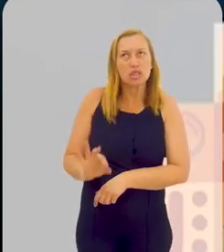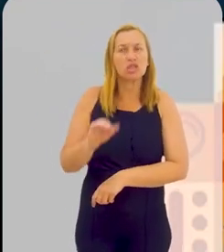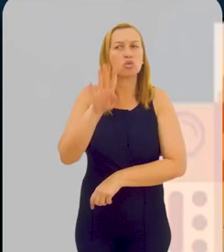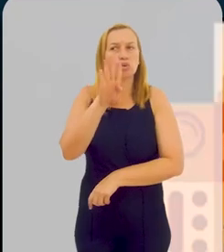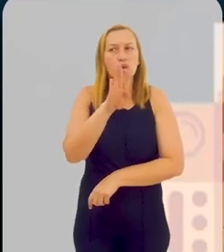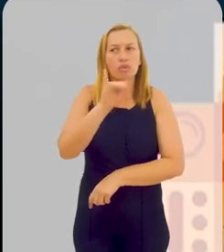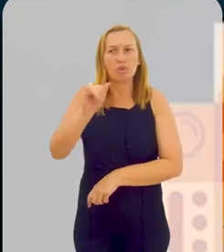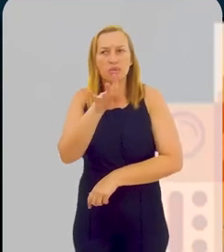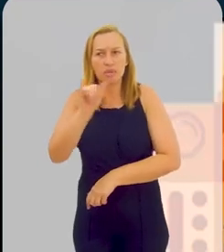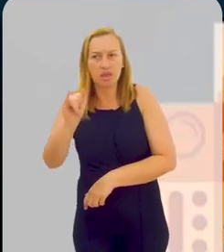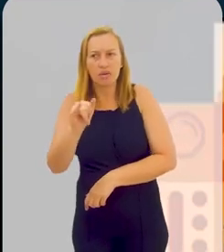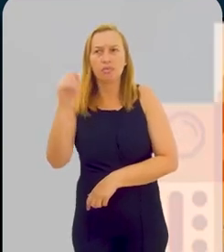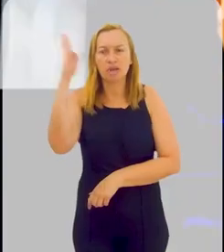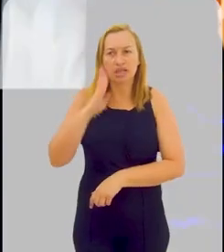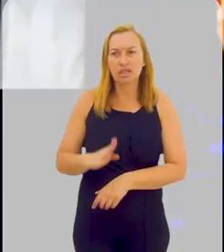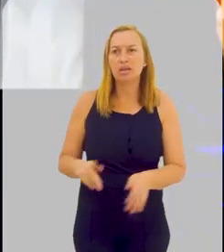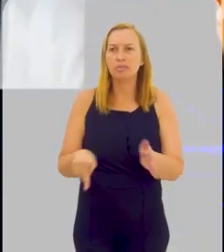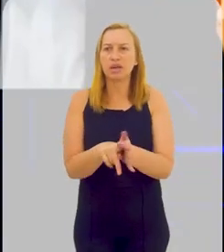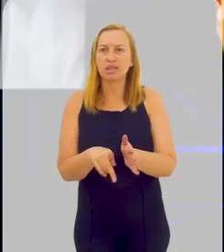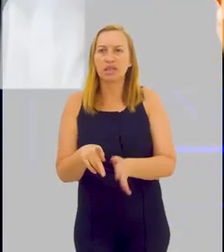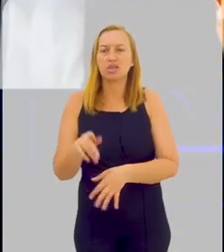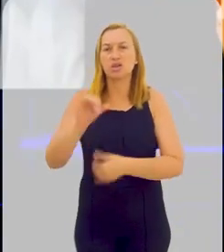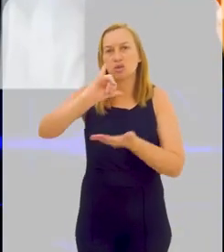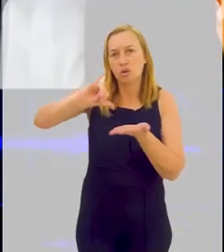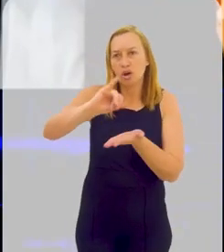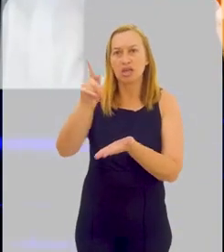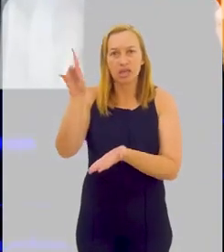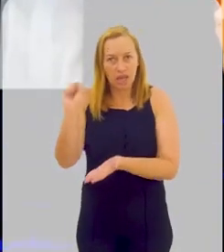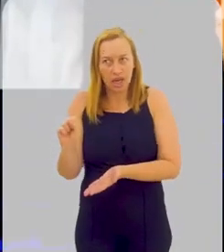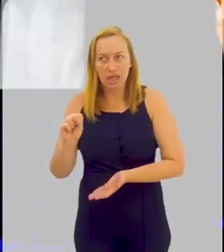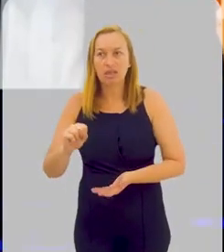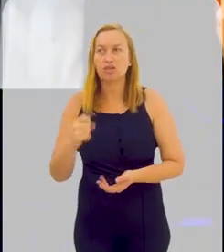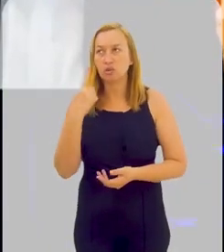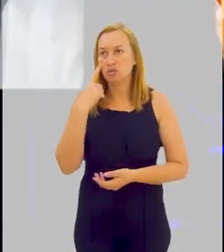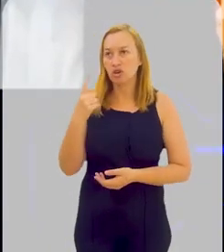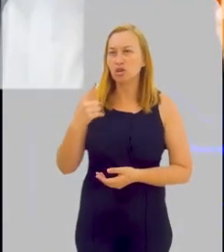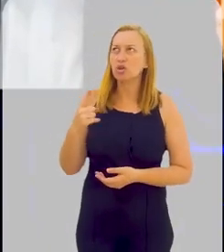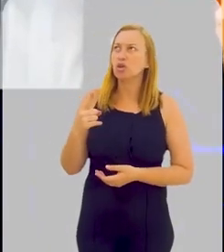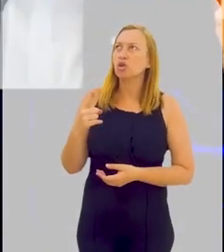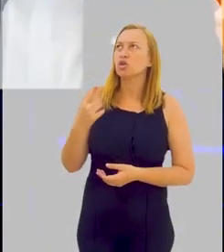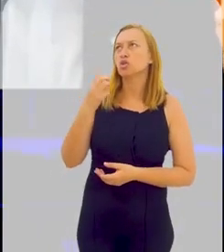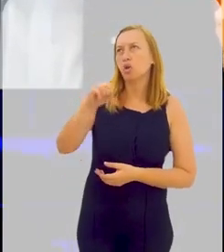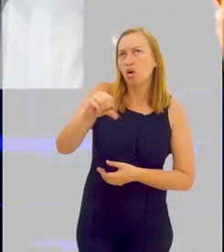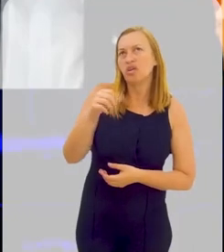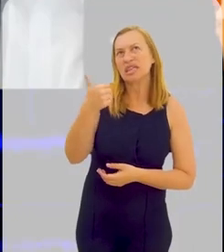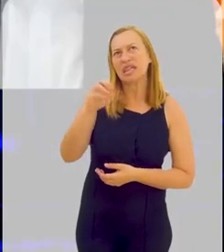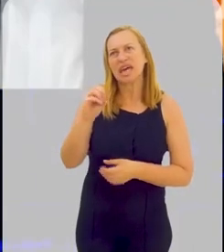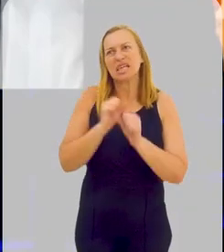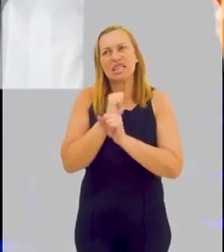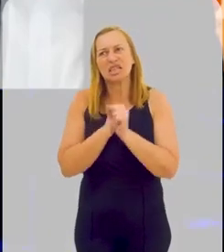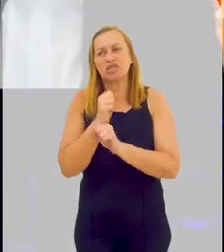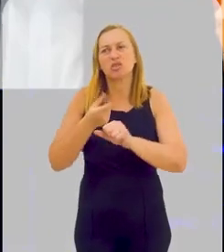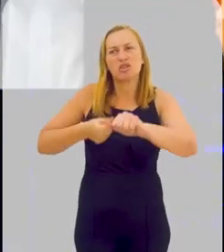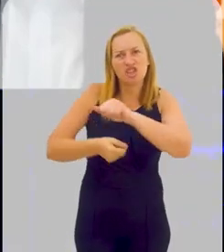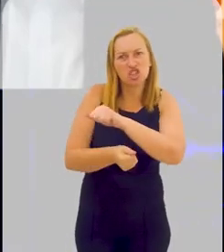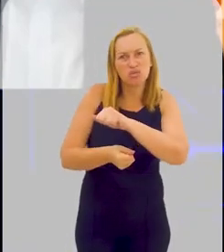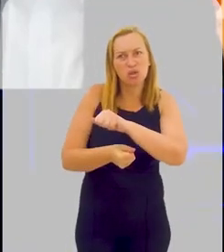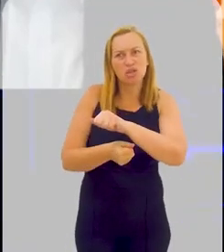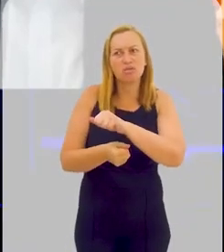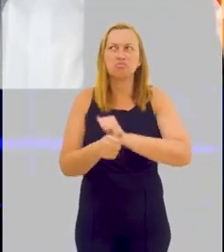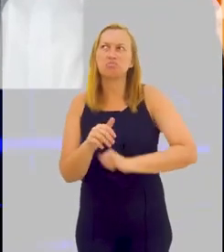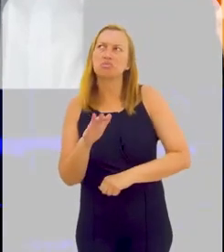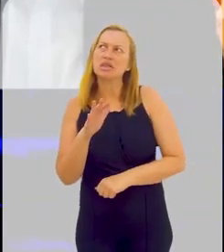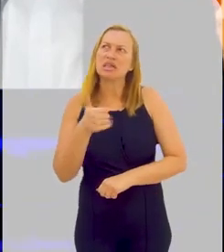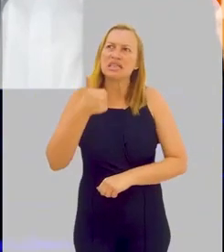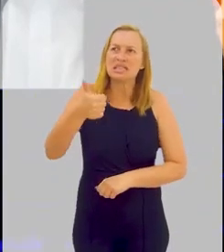15% do PIB industrial brasileiro vem do setor de óleo e gás, né? Nós estamos prevendo aí nos próximos 9, 10 anos